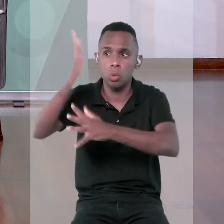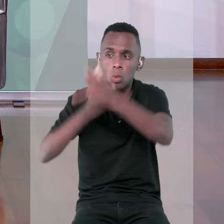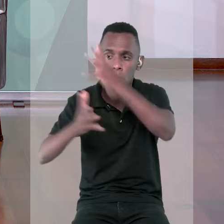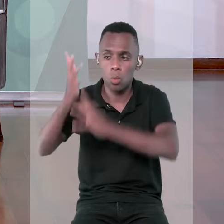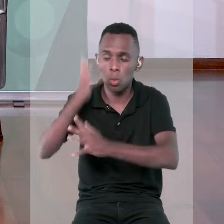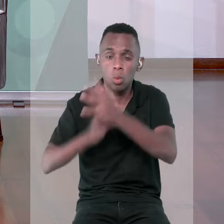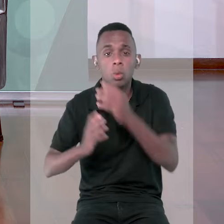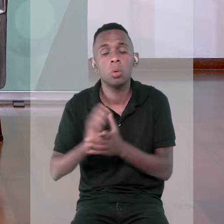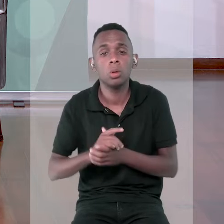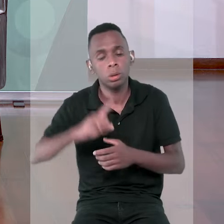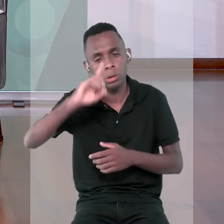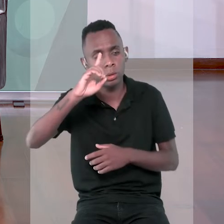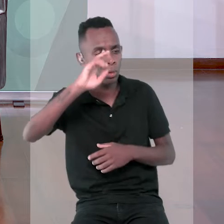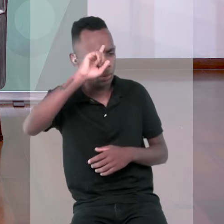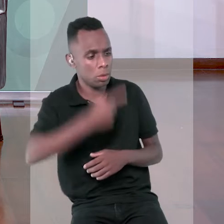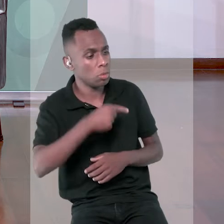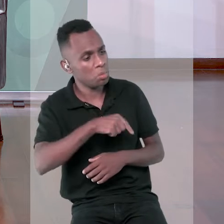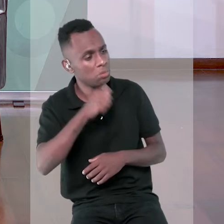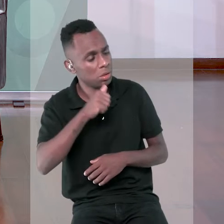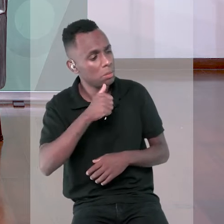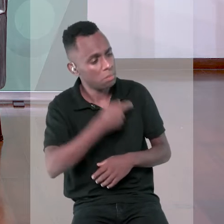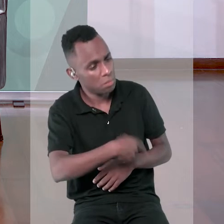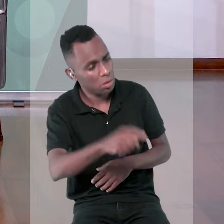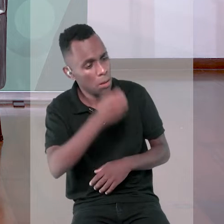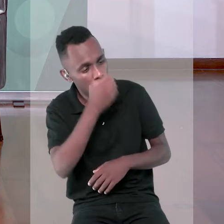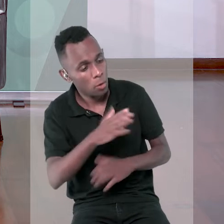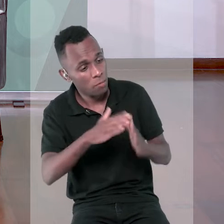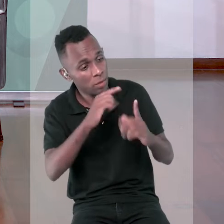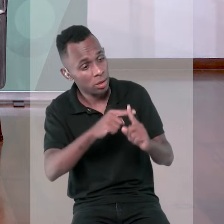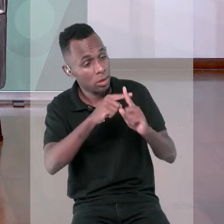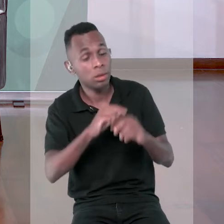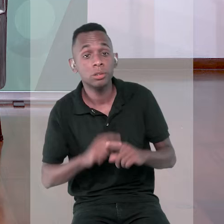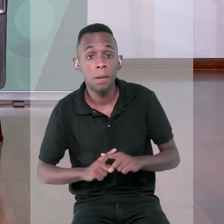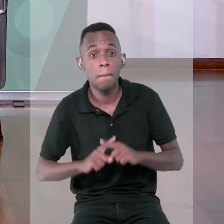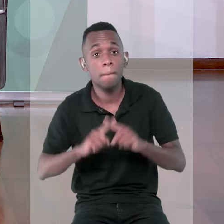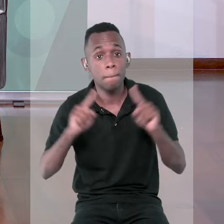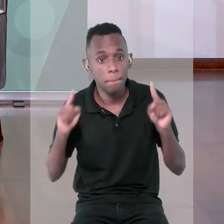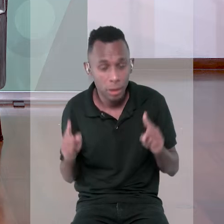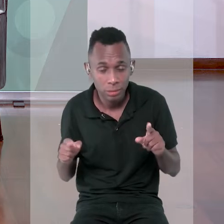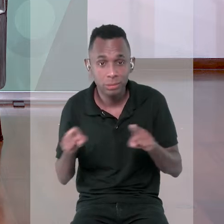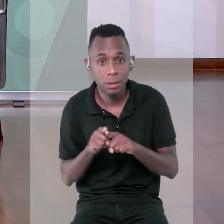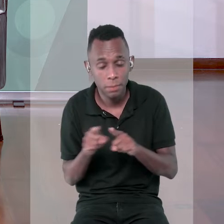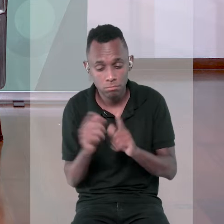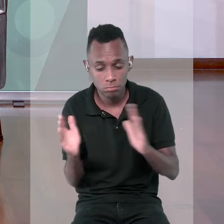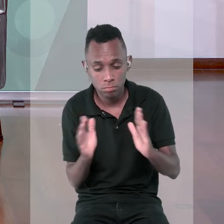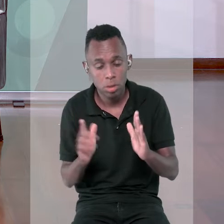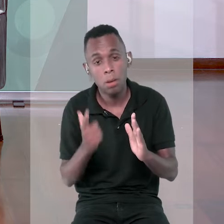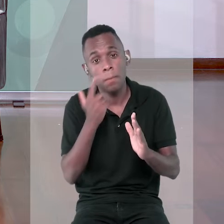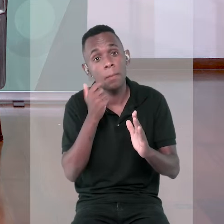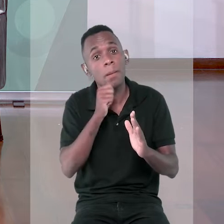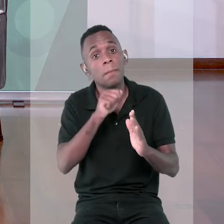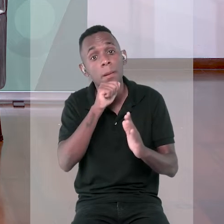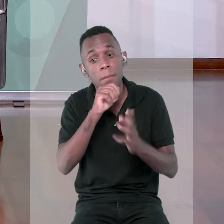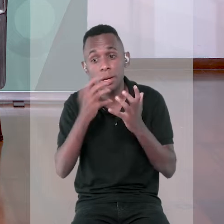e que Deus mandou ela ser uma boa menina e ir para a igreja. Só que coincidiu com o momento em que os pais dela